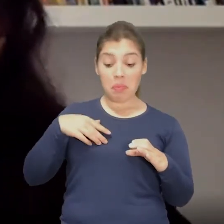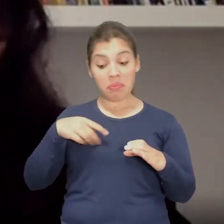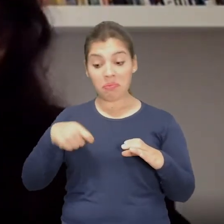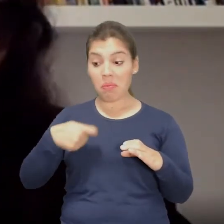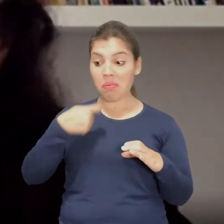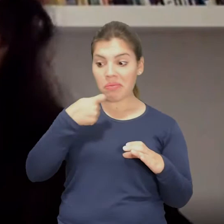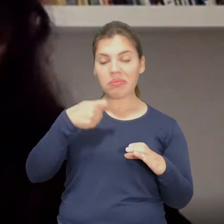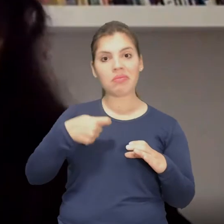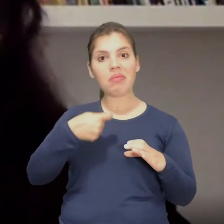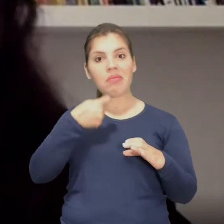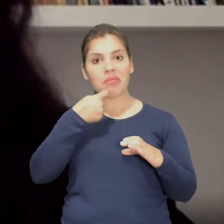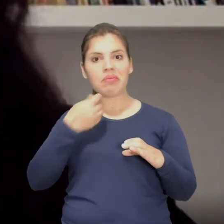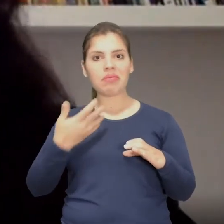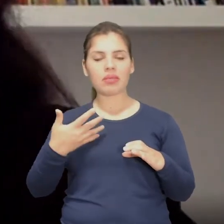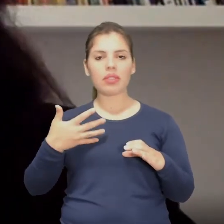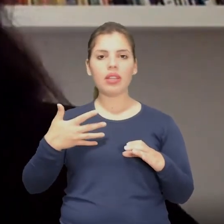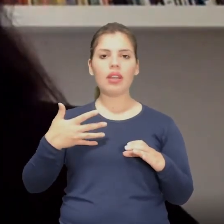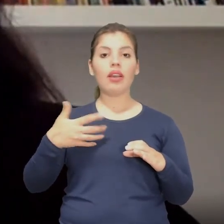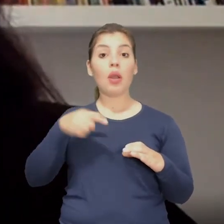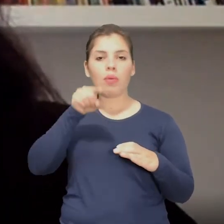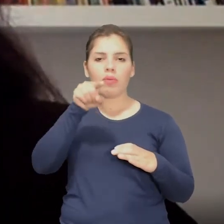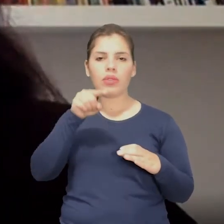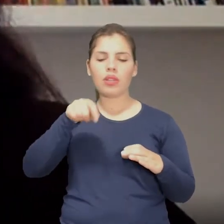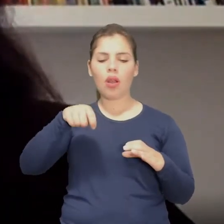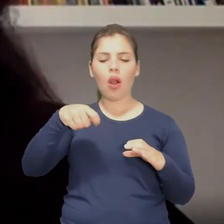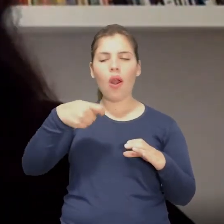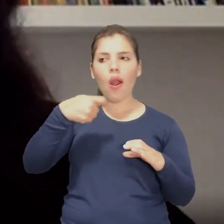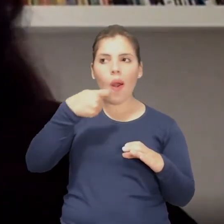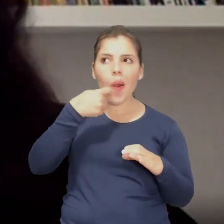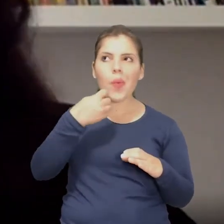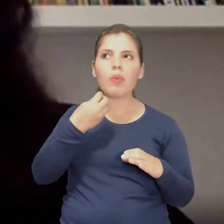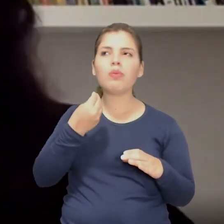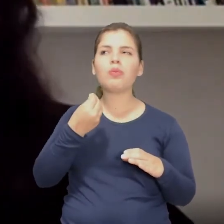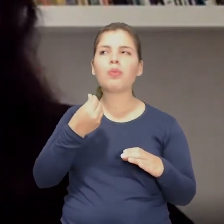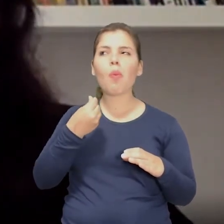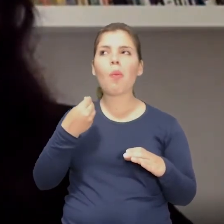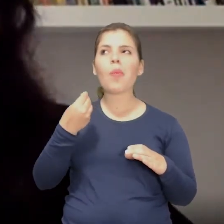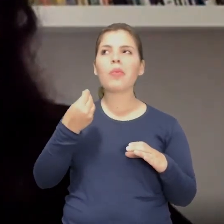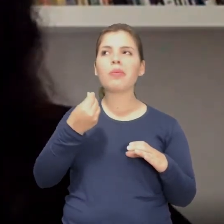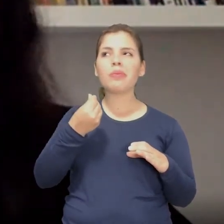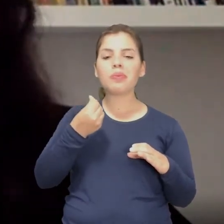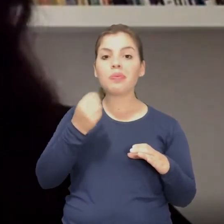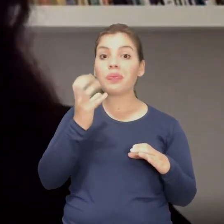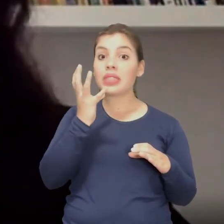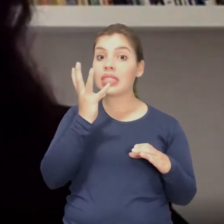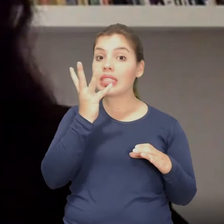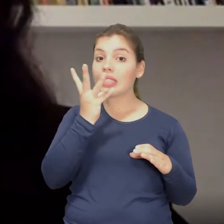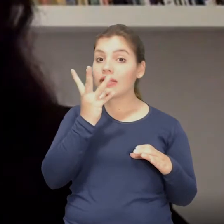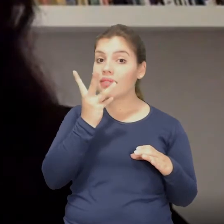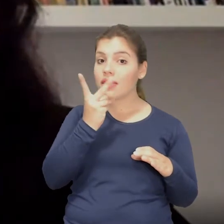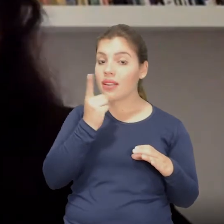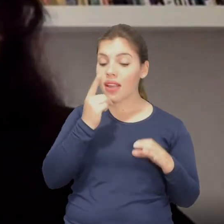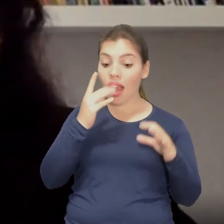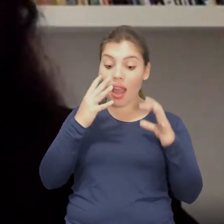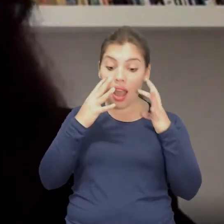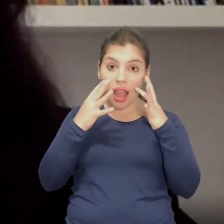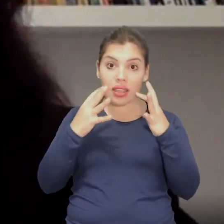sentir prazer com aquilo. E a tendência é que, se você come devagar, saboreando e com atenção ao que você está